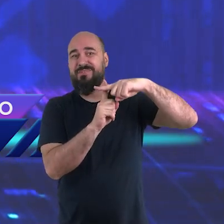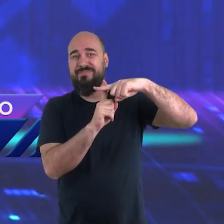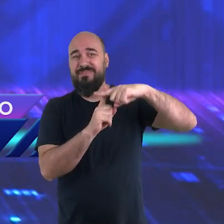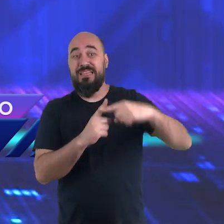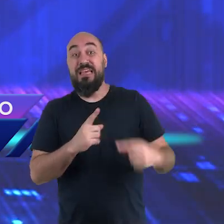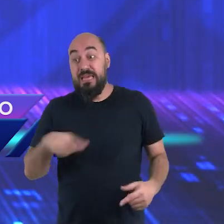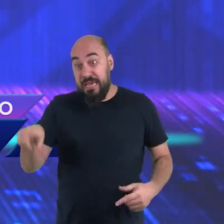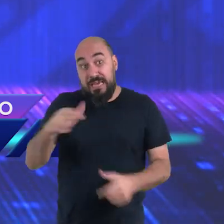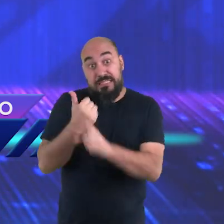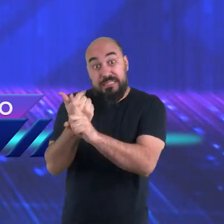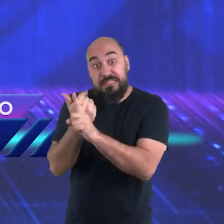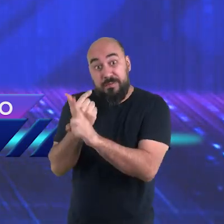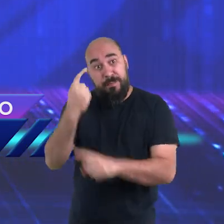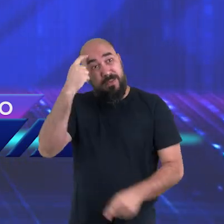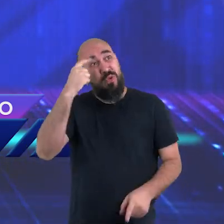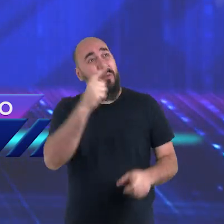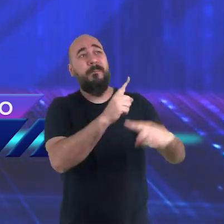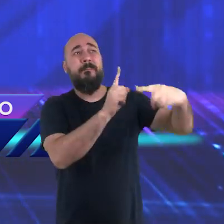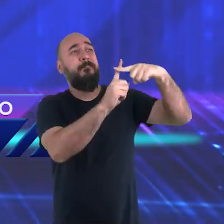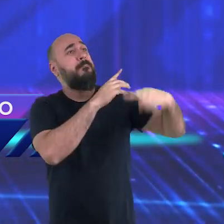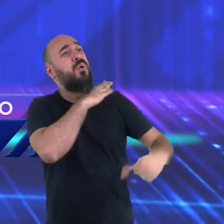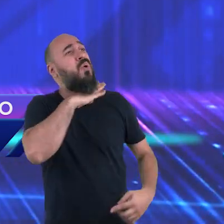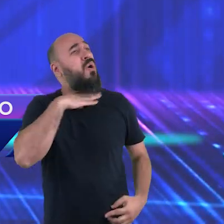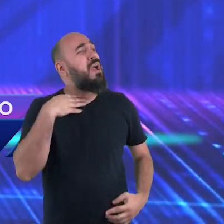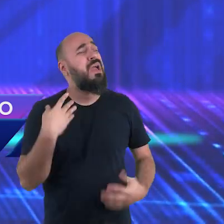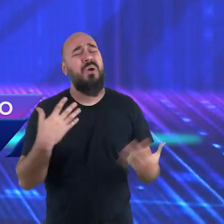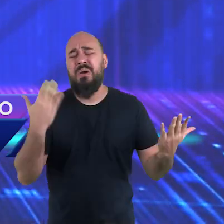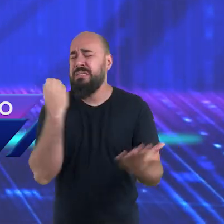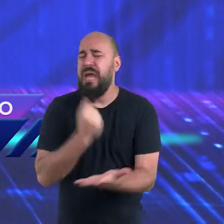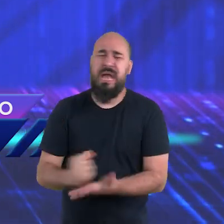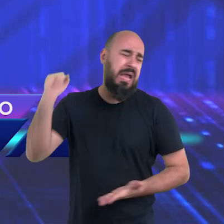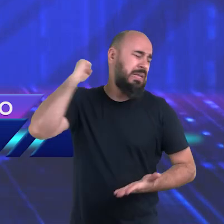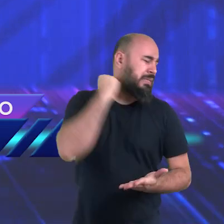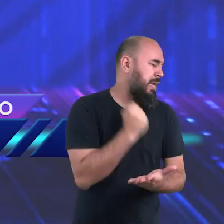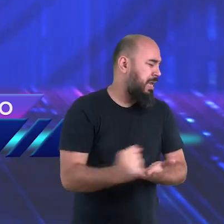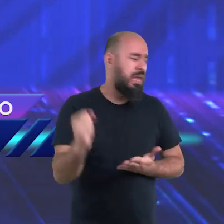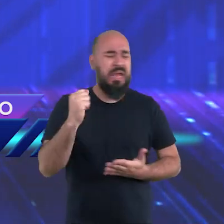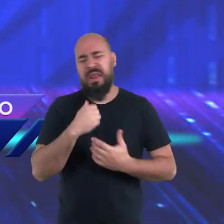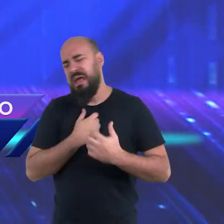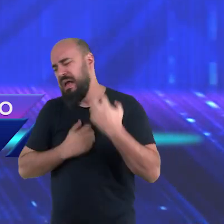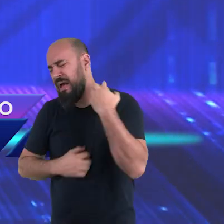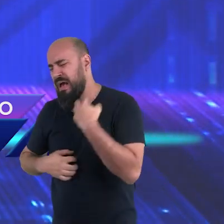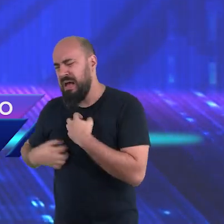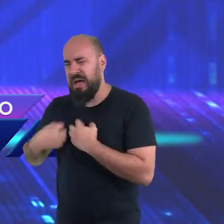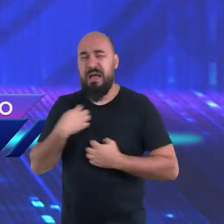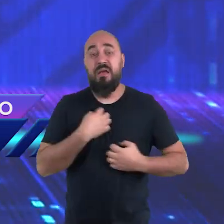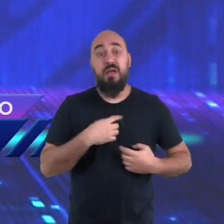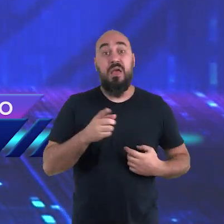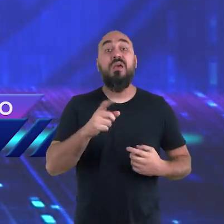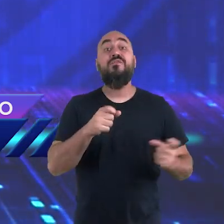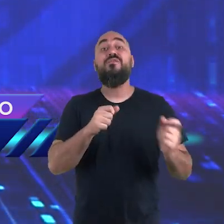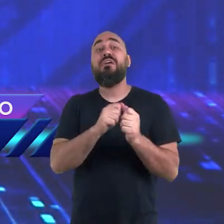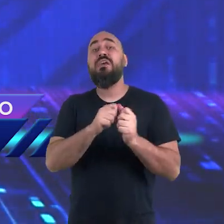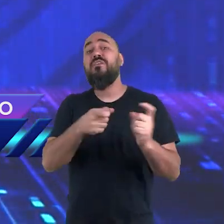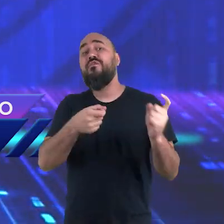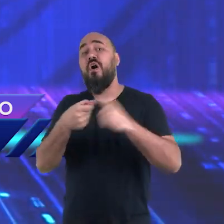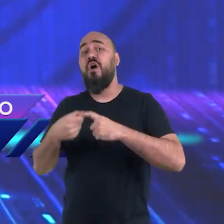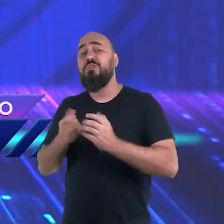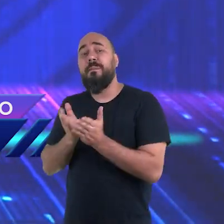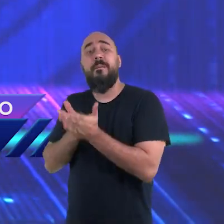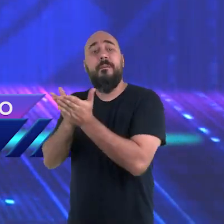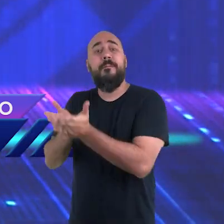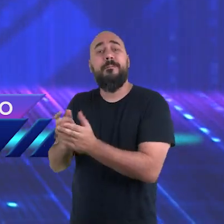Jesus morreu, estava tudo perdido. Tanto que eles até voltam para pescar e Jesus tem que voltar lá para resgatá-los, mesmo